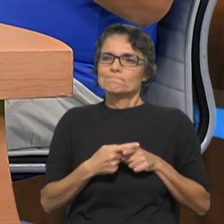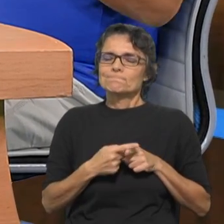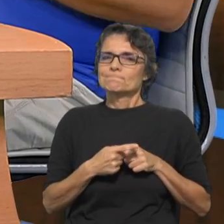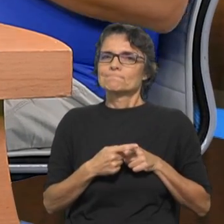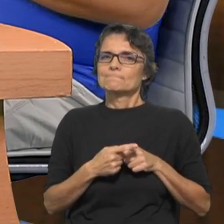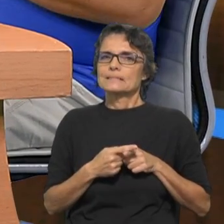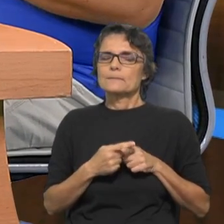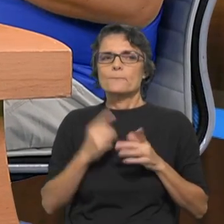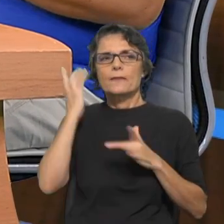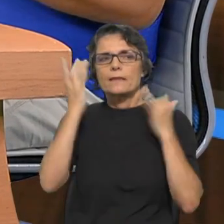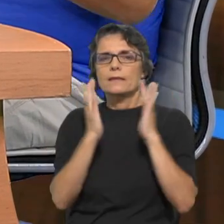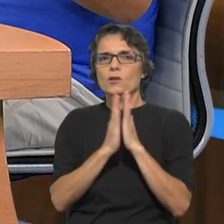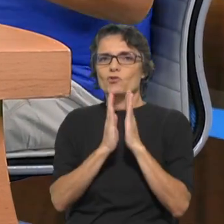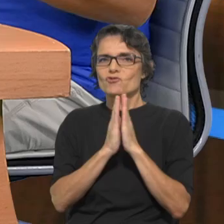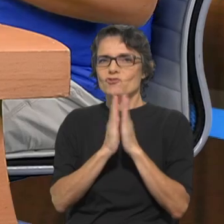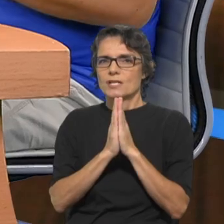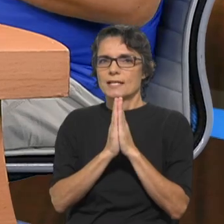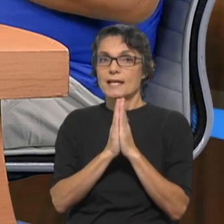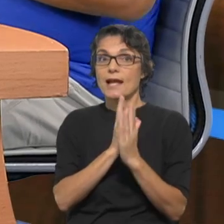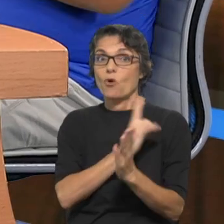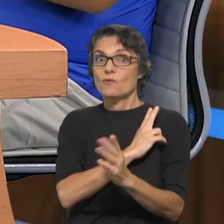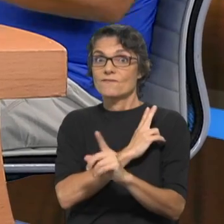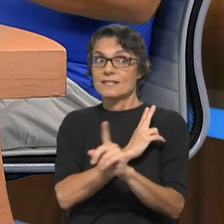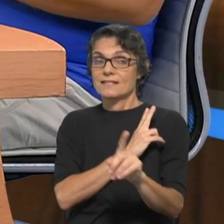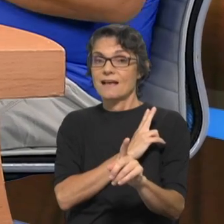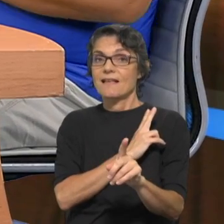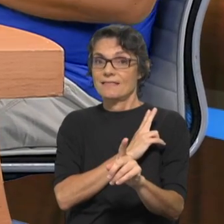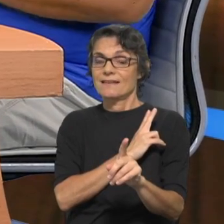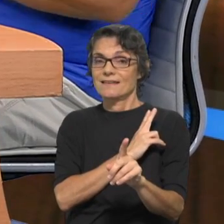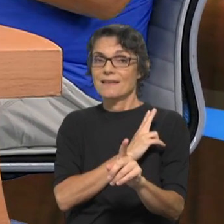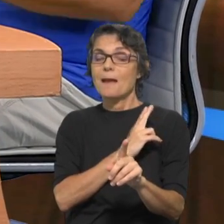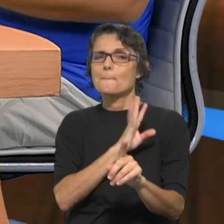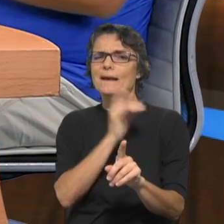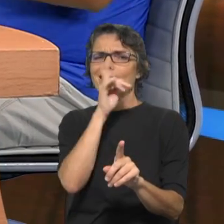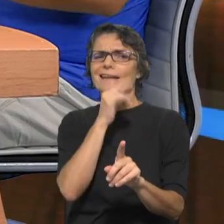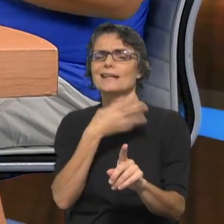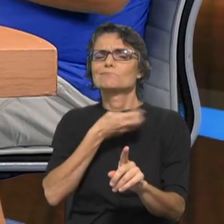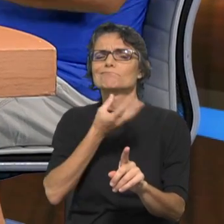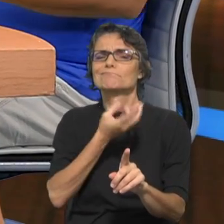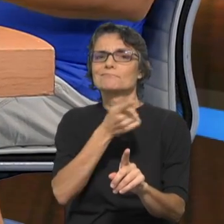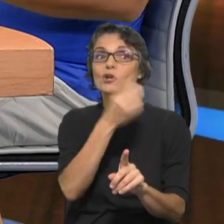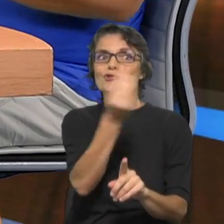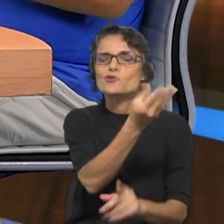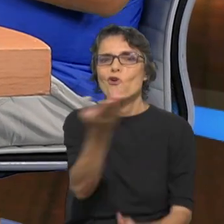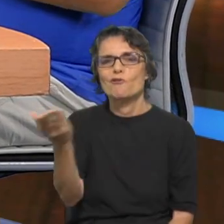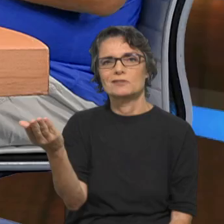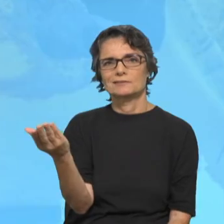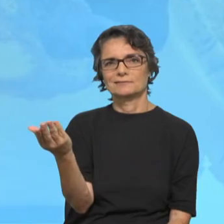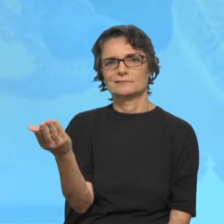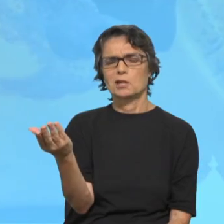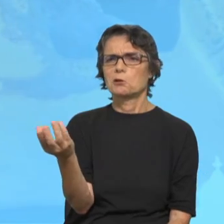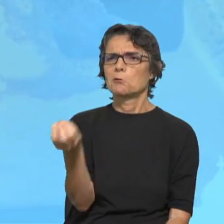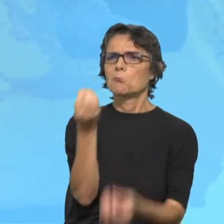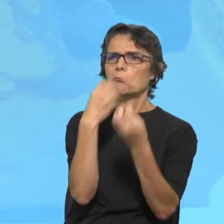a teologia da universidade dita por jovens e com uma frescura e uma elegância que a mim me encantou. Porque